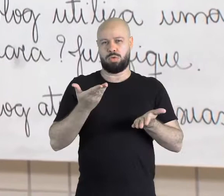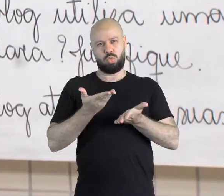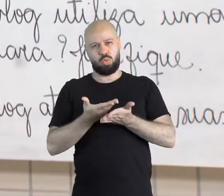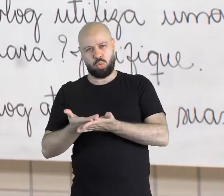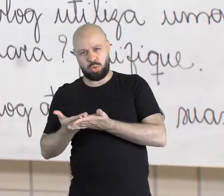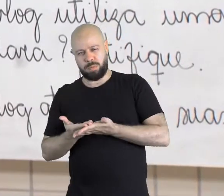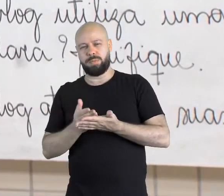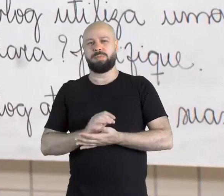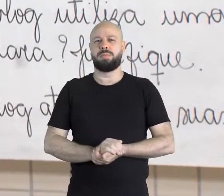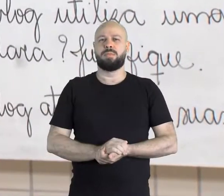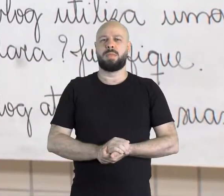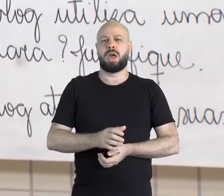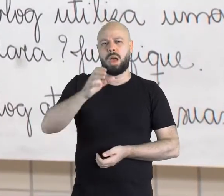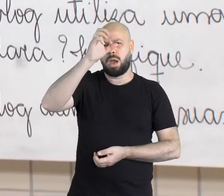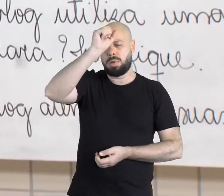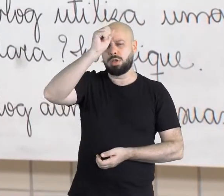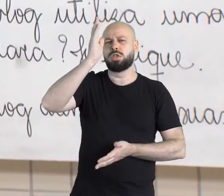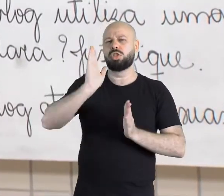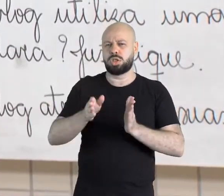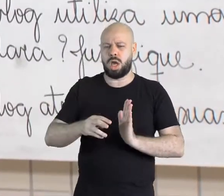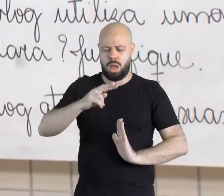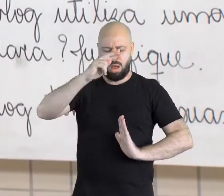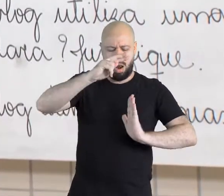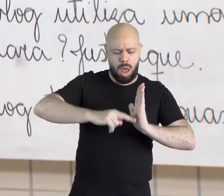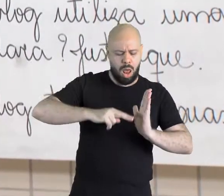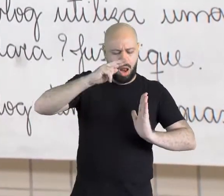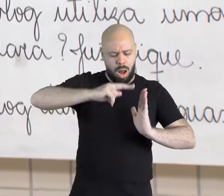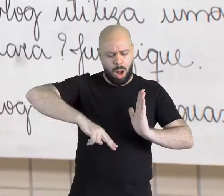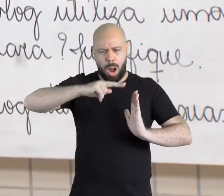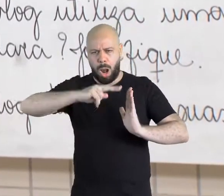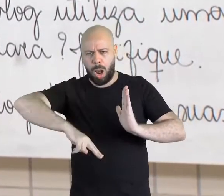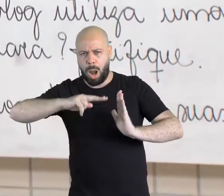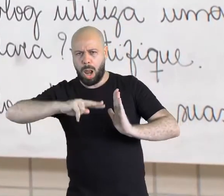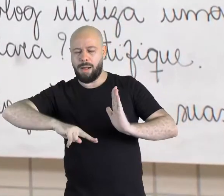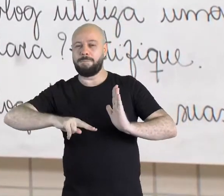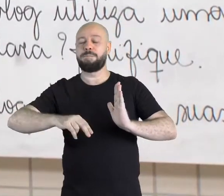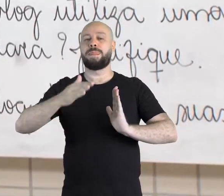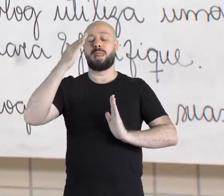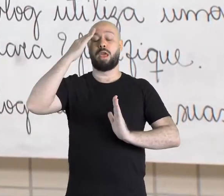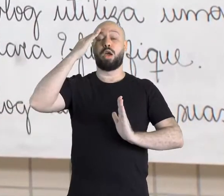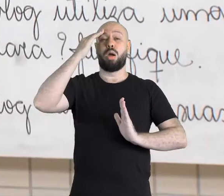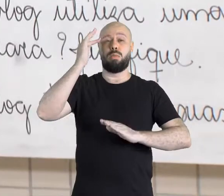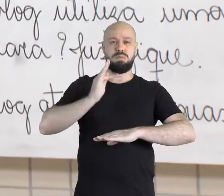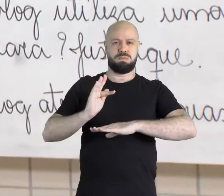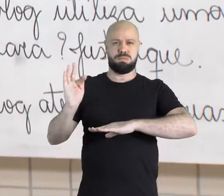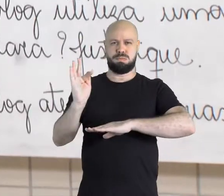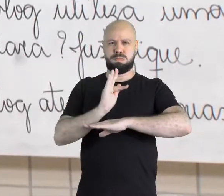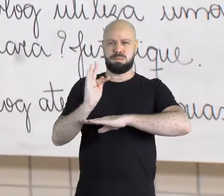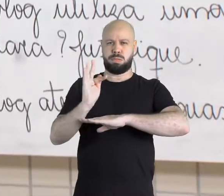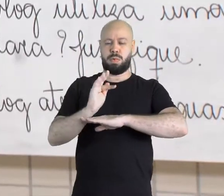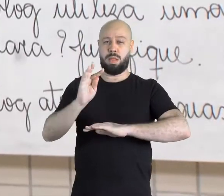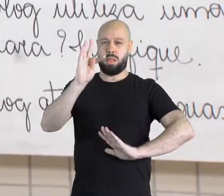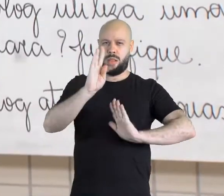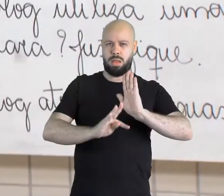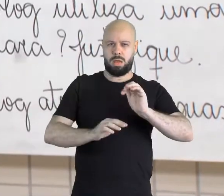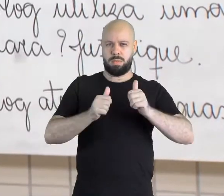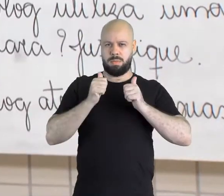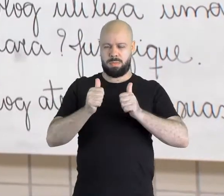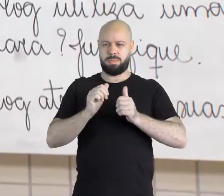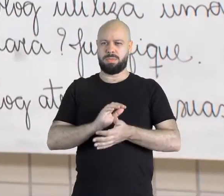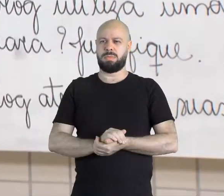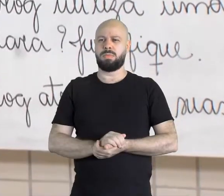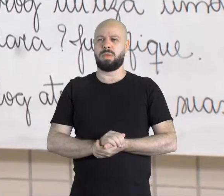nós aprendemos fazendo leitura. Então, você vai empregar a norma padrão no seu texto. Não pode